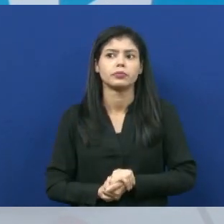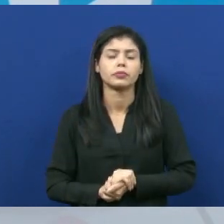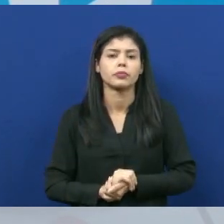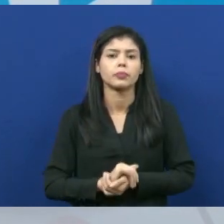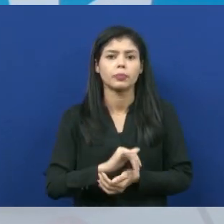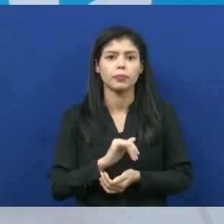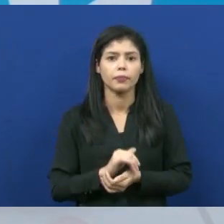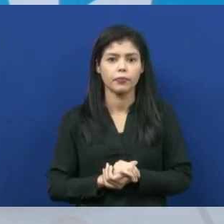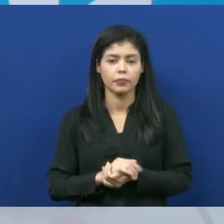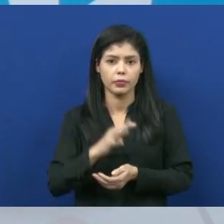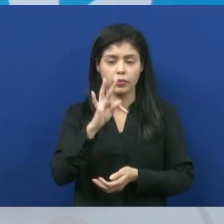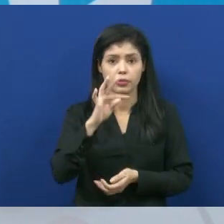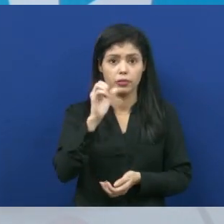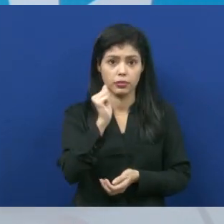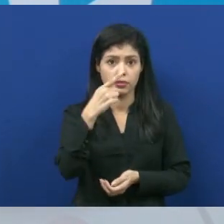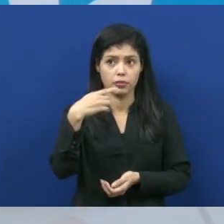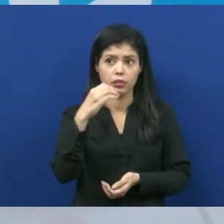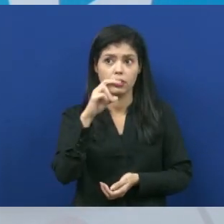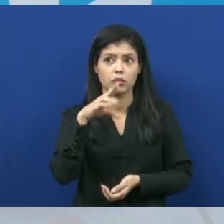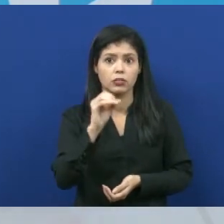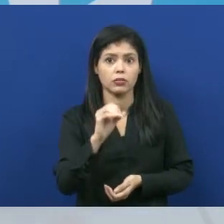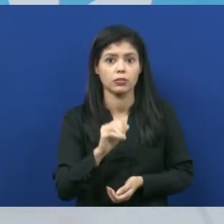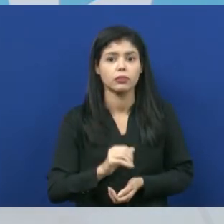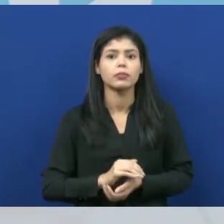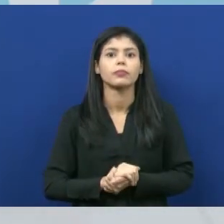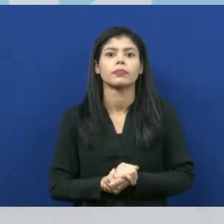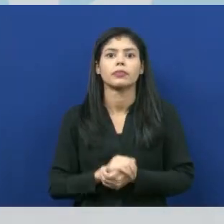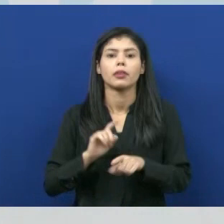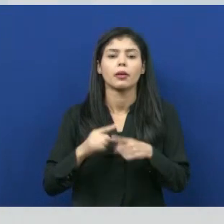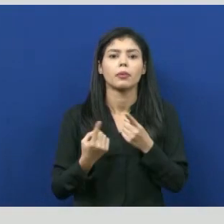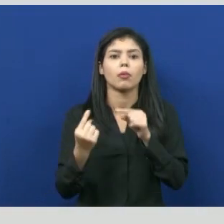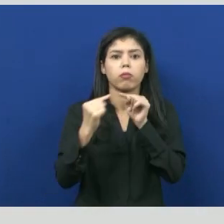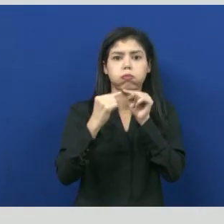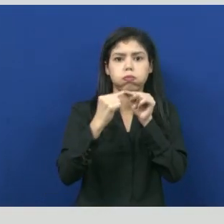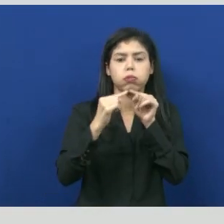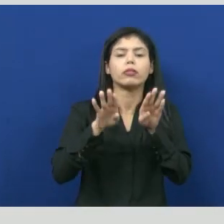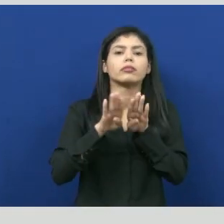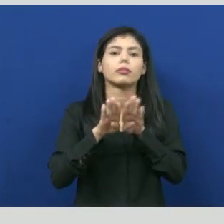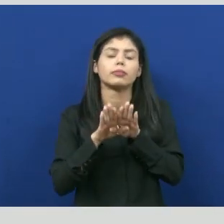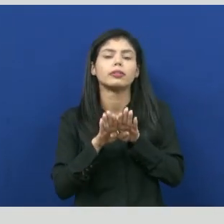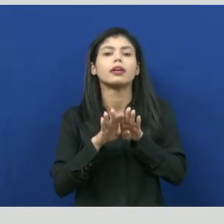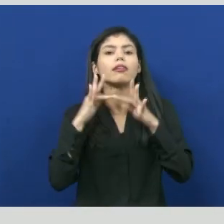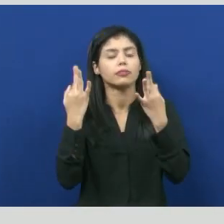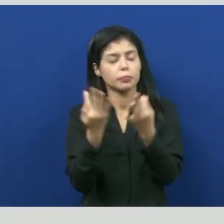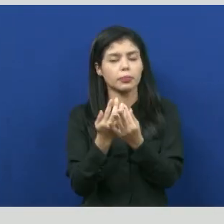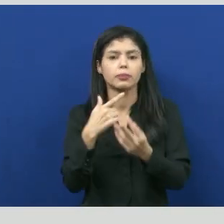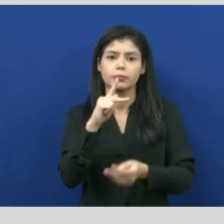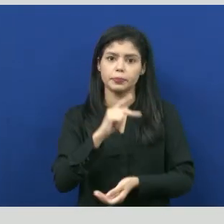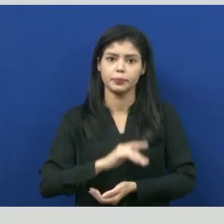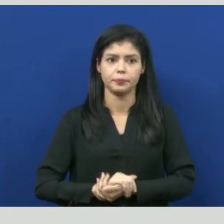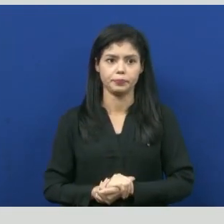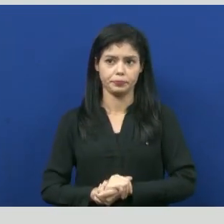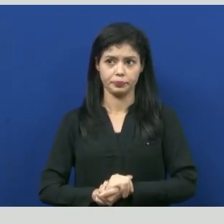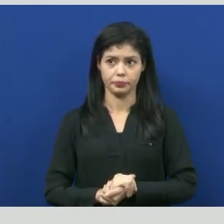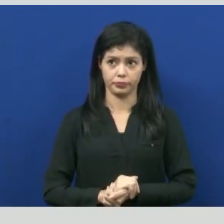são os táxons, mais próximo é o parentesco deles.